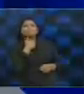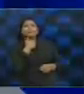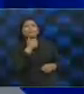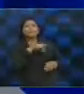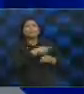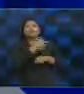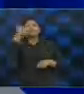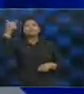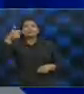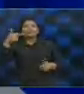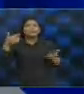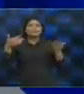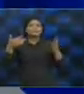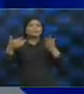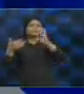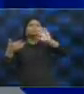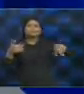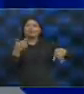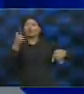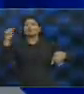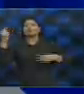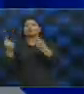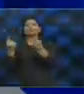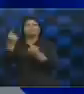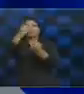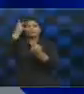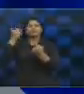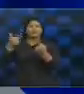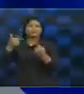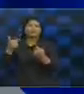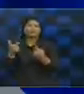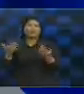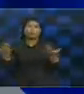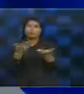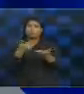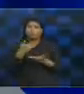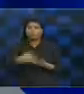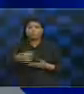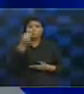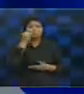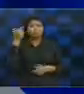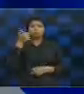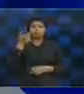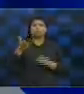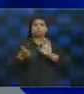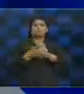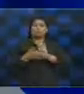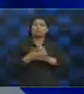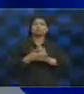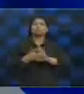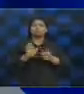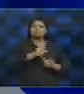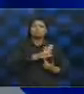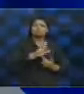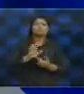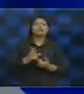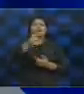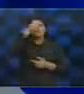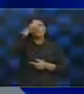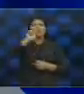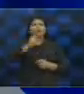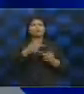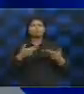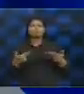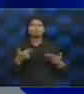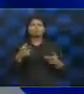Vamos então a ele com propostas, com uma trajetória de governo, sem marcas de nenhum